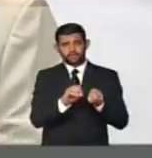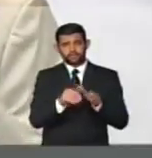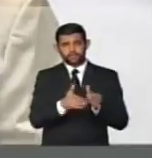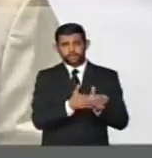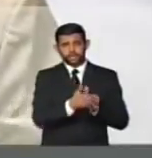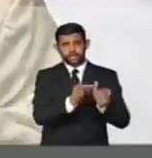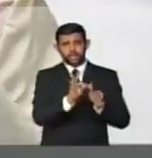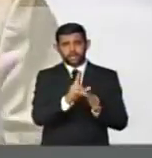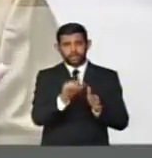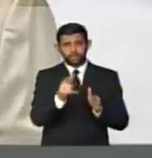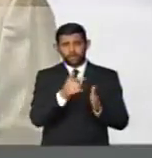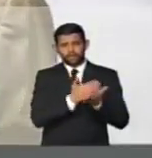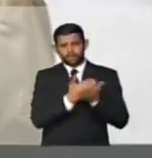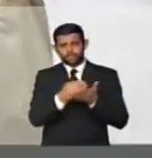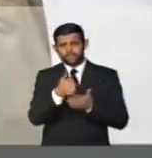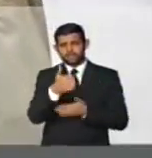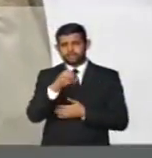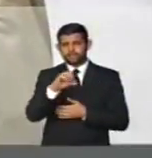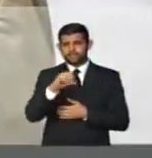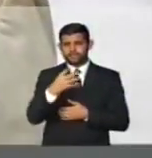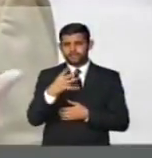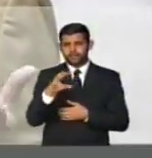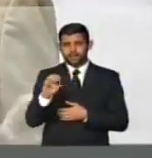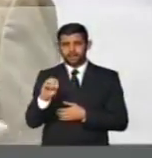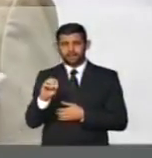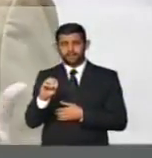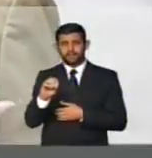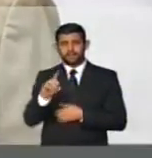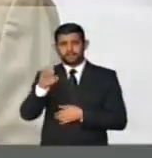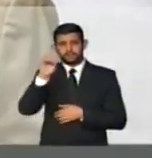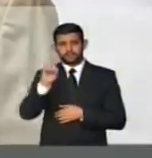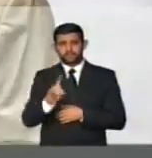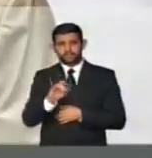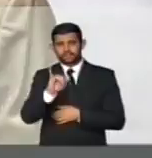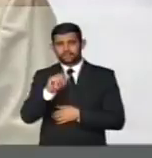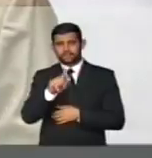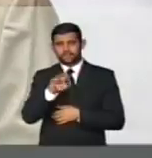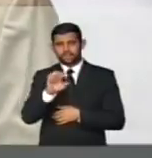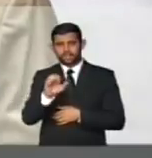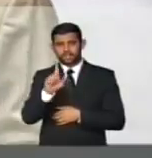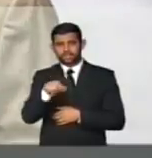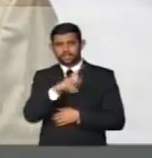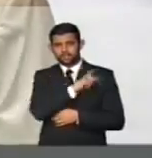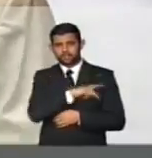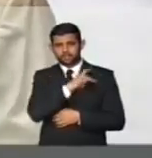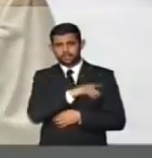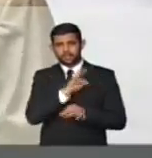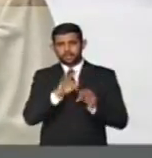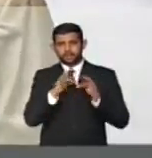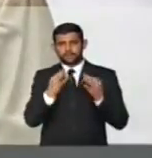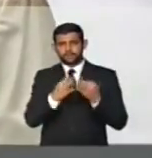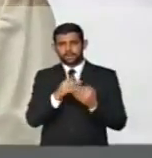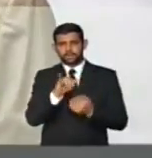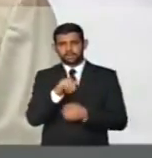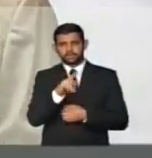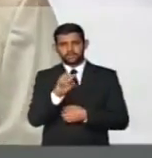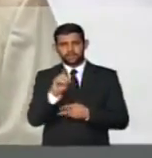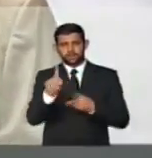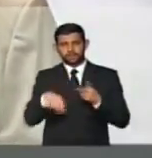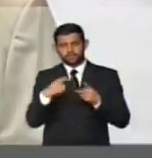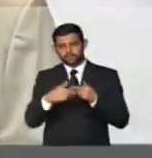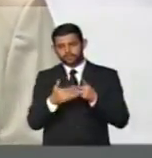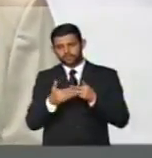foi começado na década de 40, pelo um diretor do IBGE, que era piauiense, da família Pires Ferreira, e